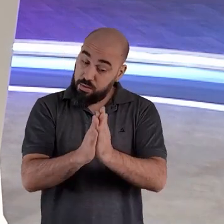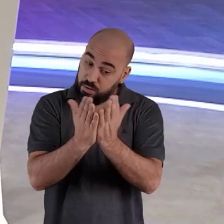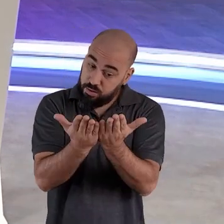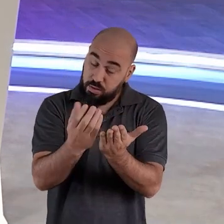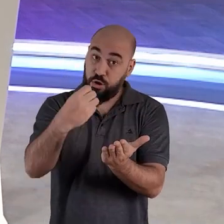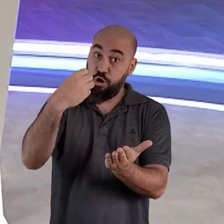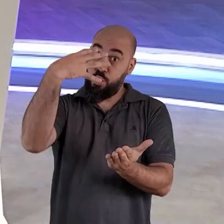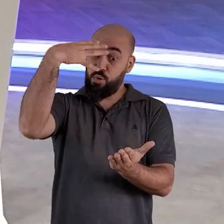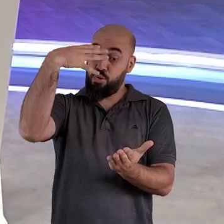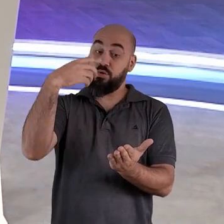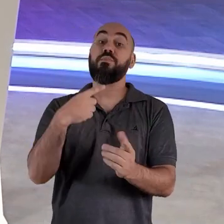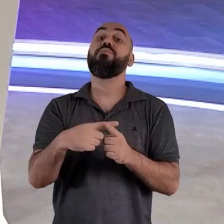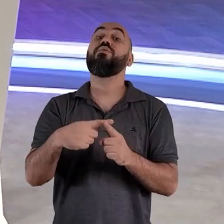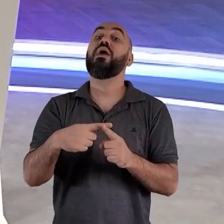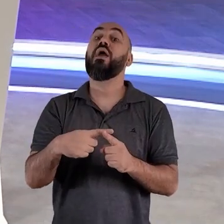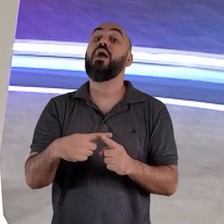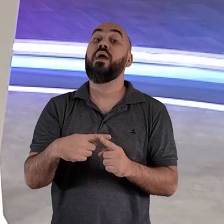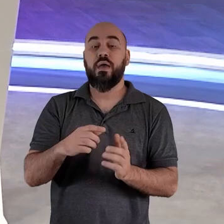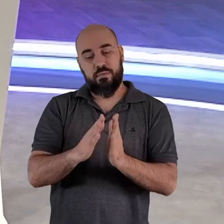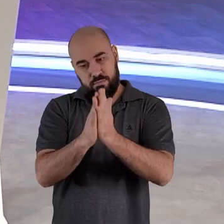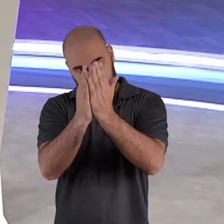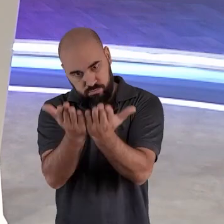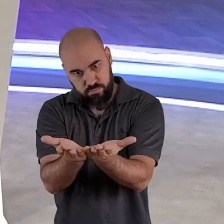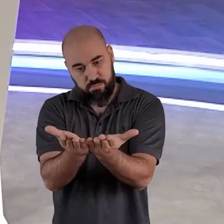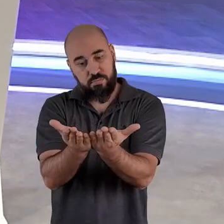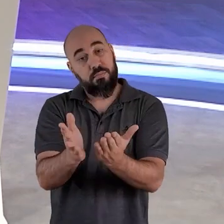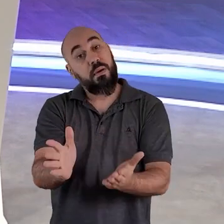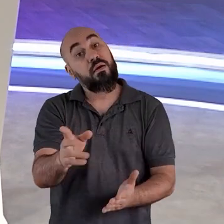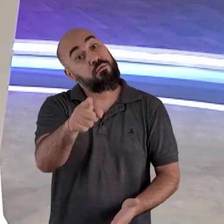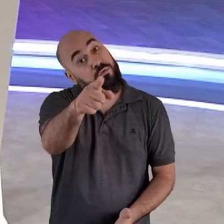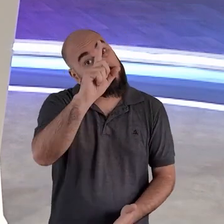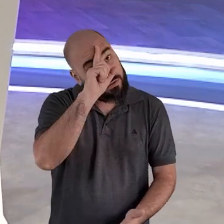caminhos dele. Agora, você vai ter que decidir.